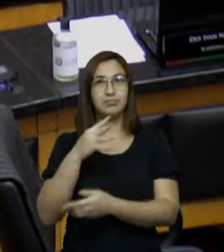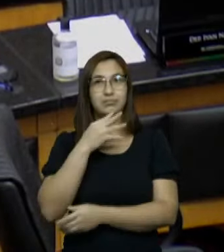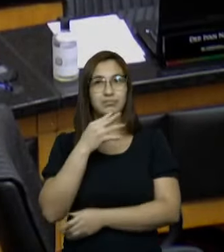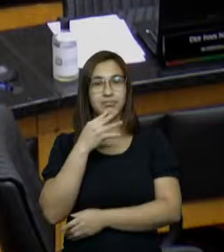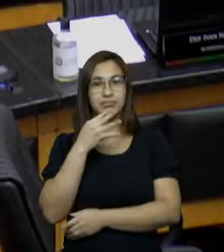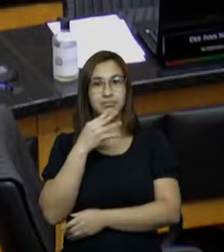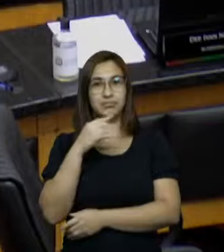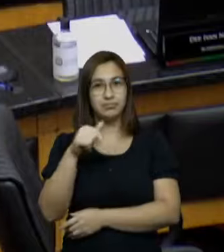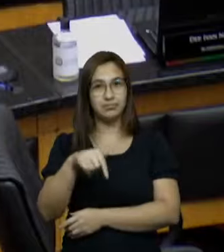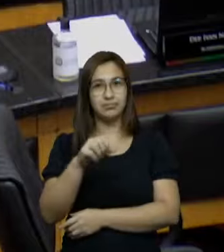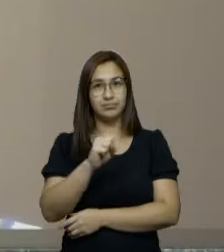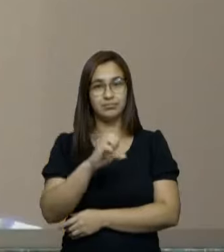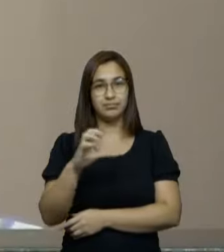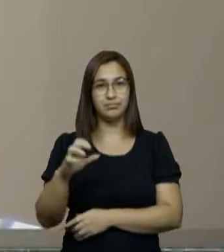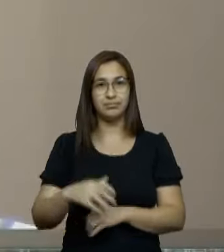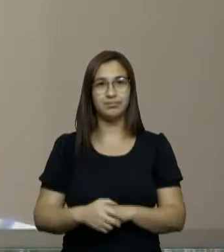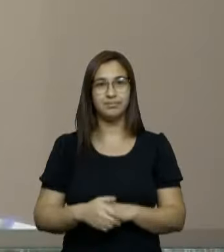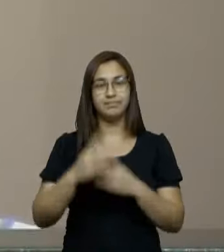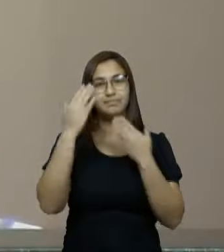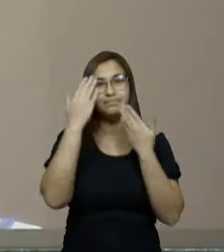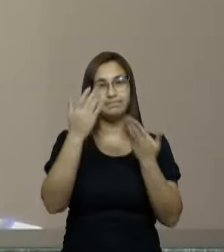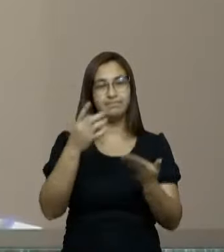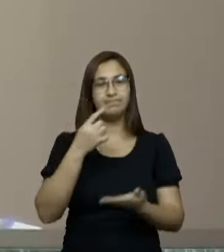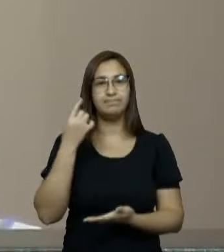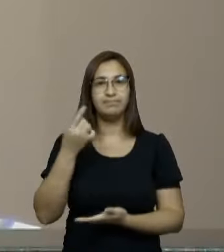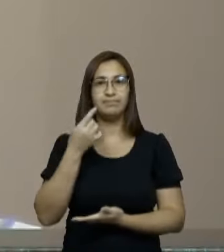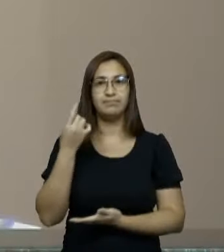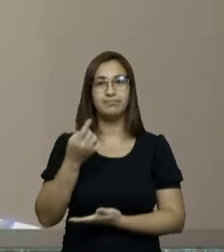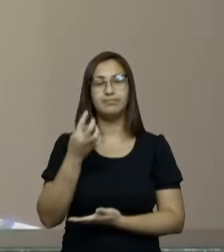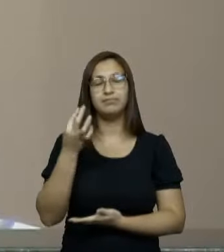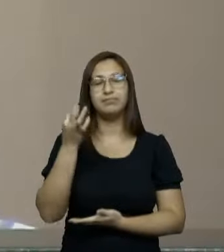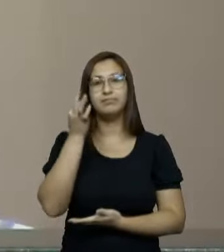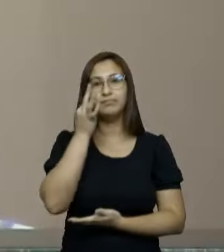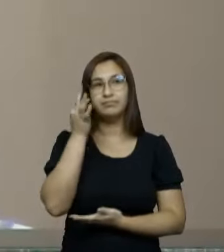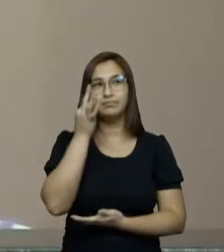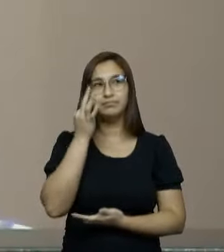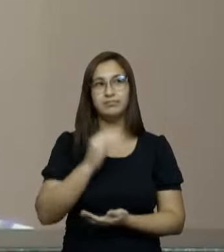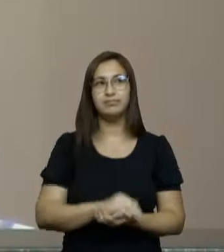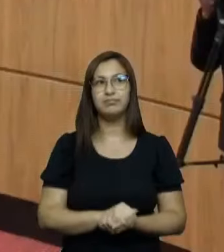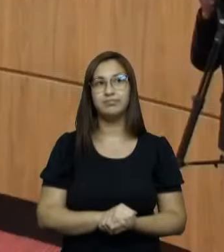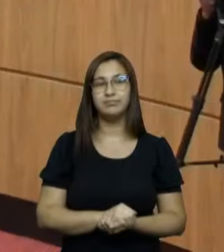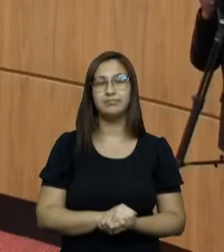Catarinense. Obrigado, deputado Fernando. Feito.